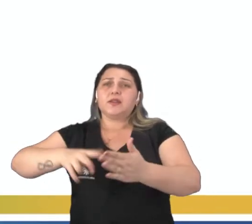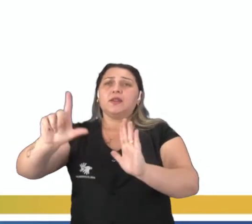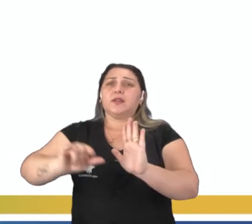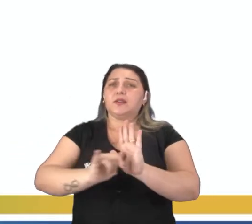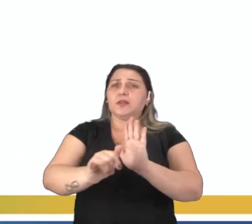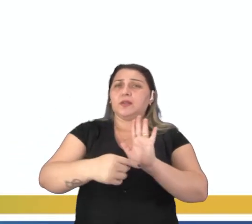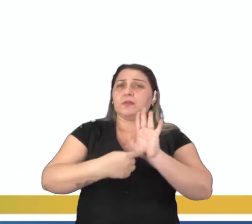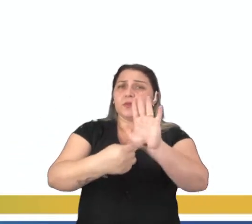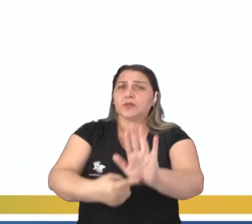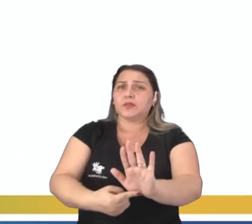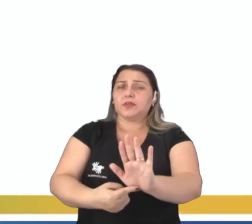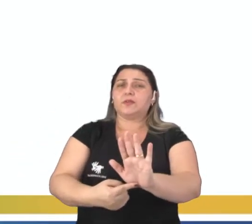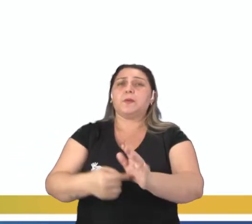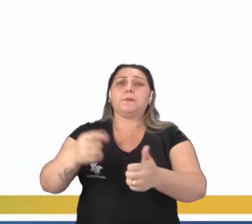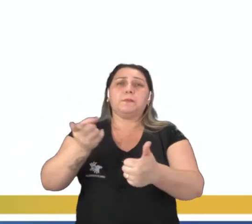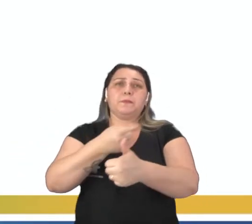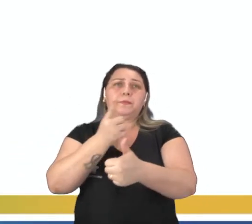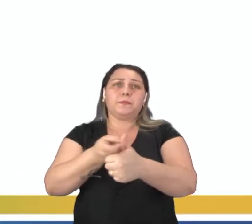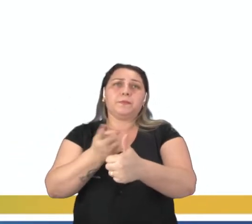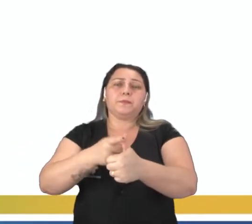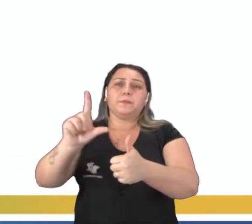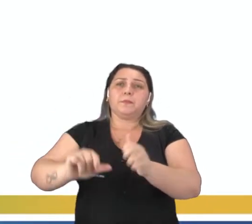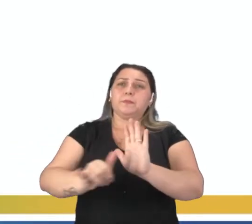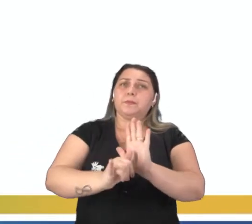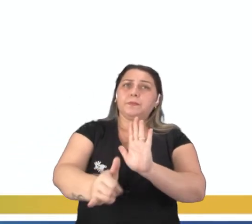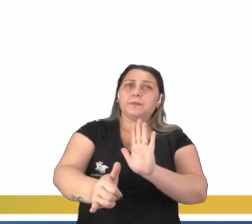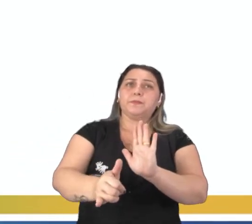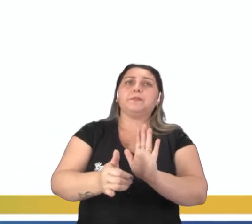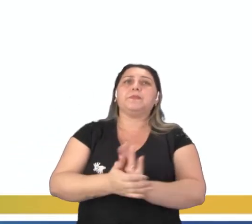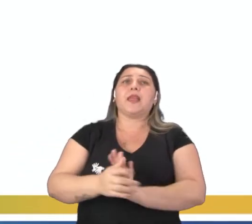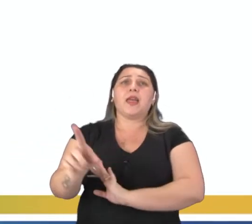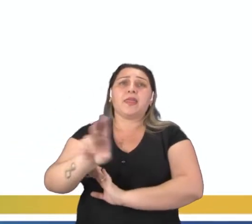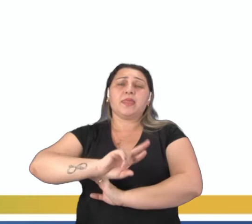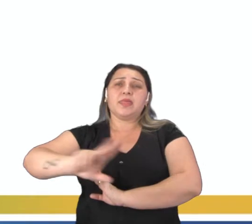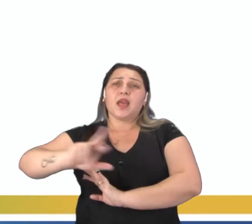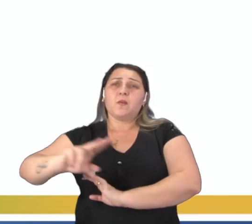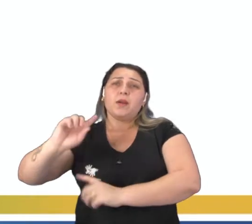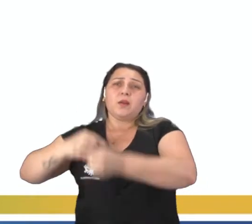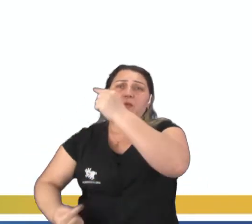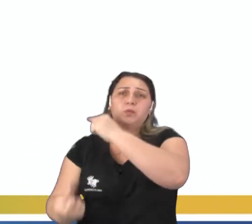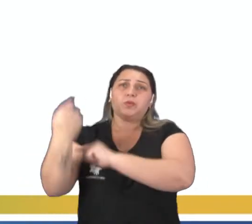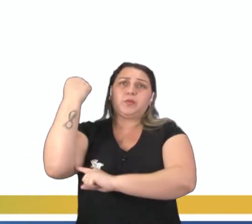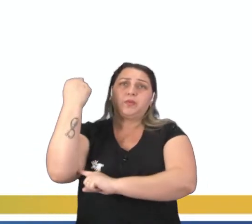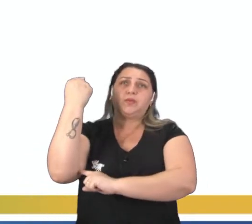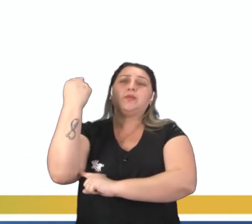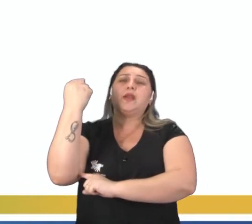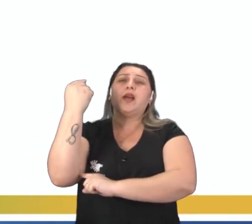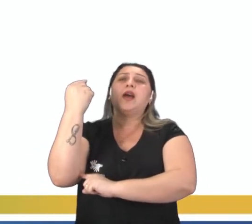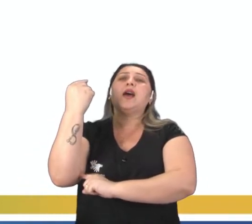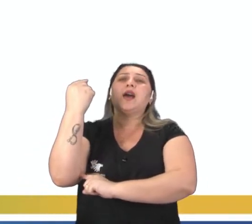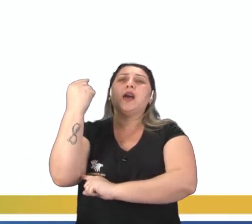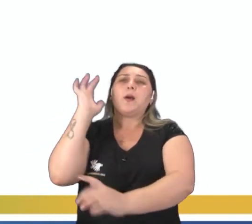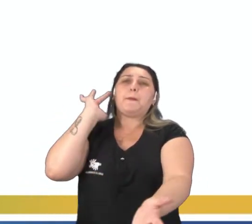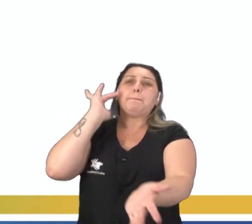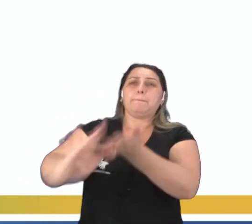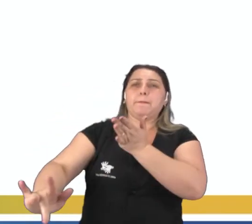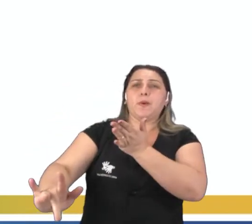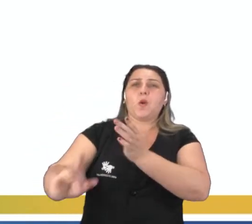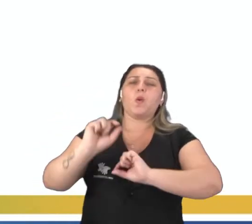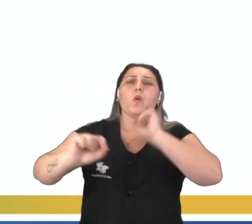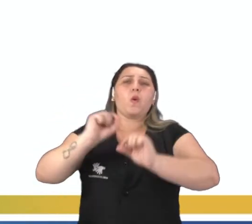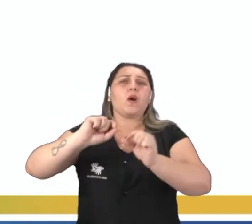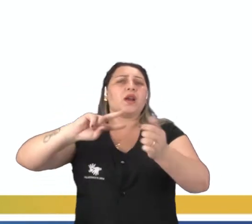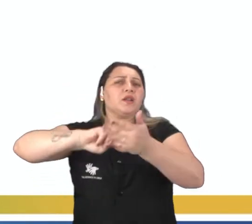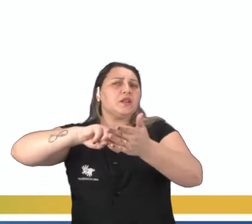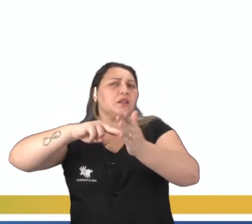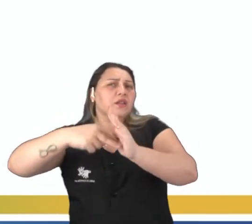microcontos apresentados. Vamos para o primeiro microconto. Não era uma herança, era uma vingança. O que